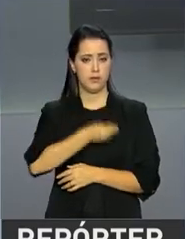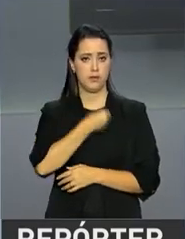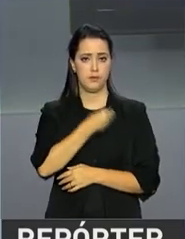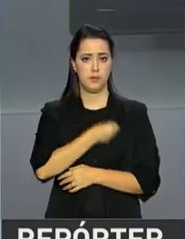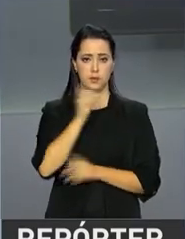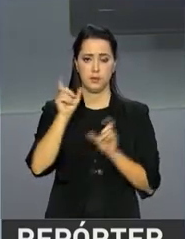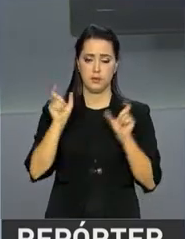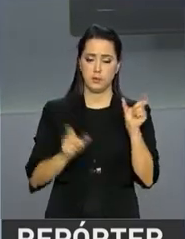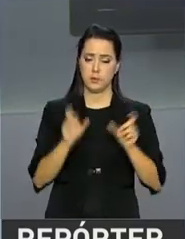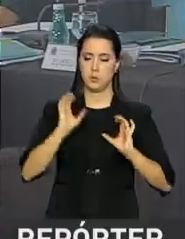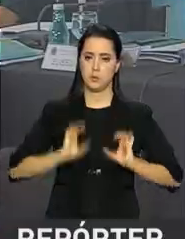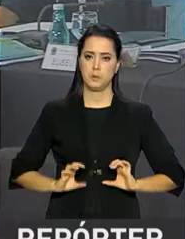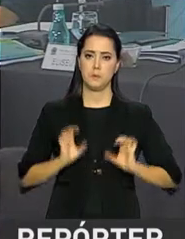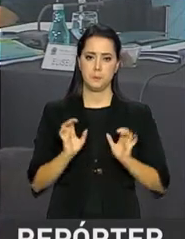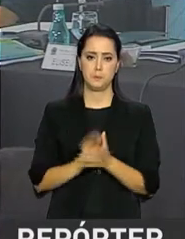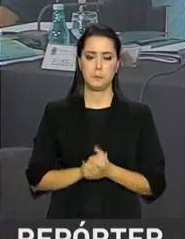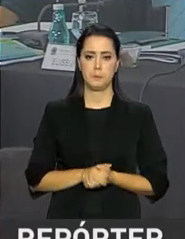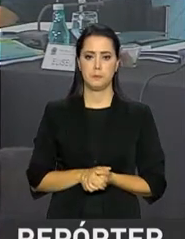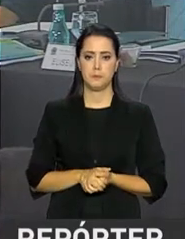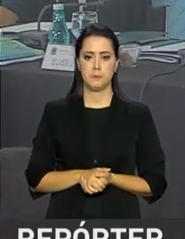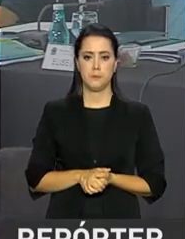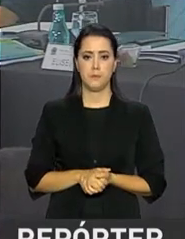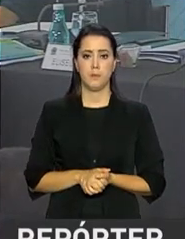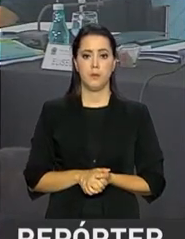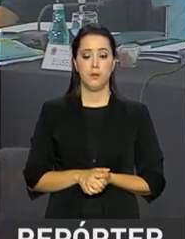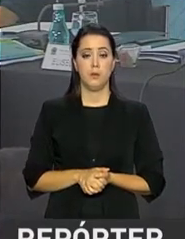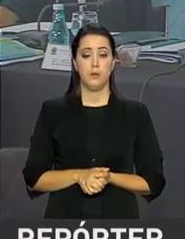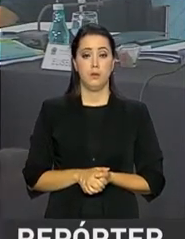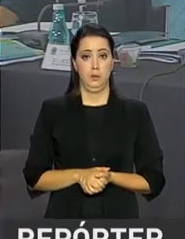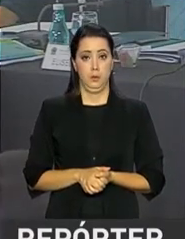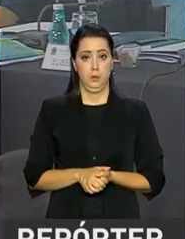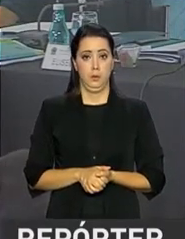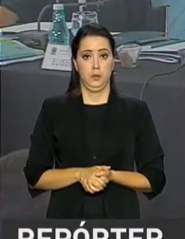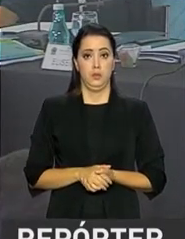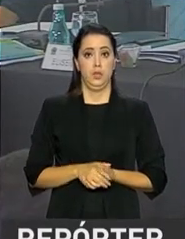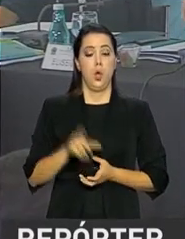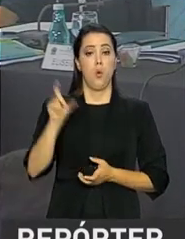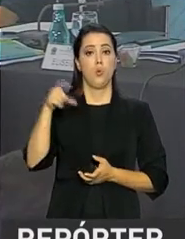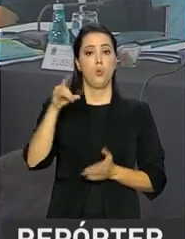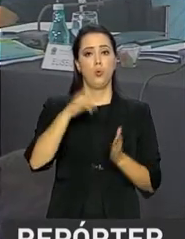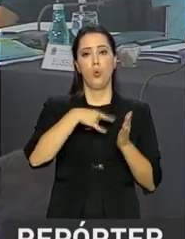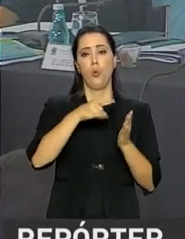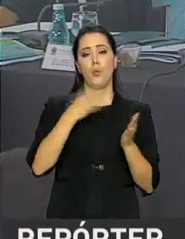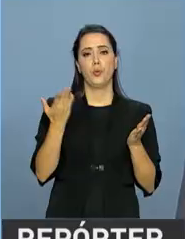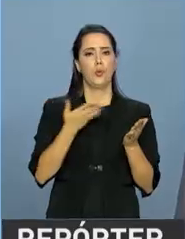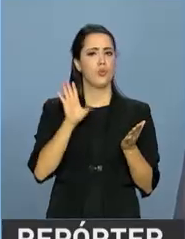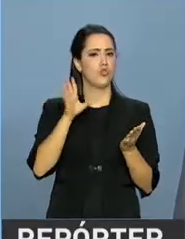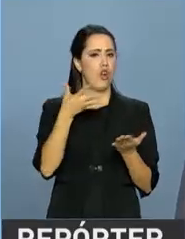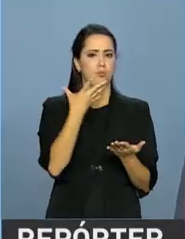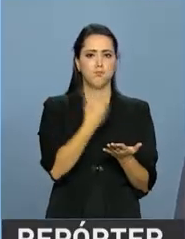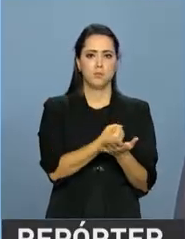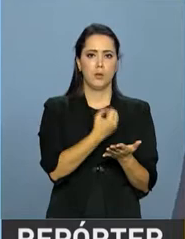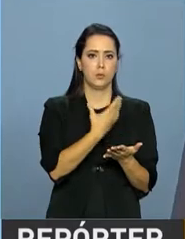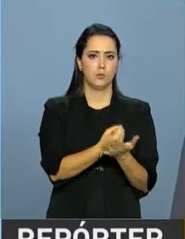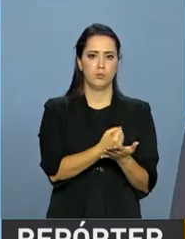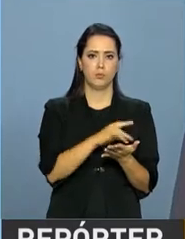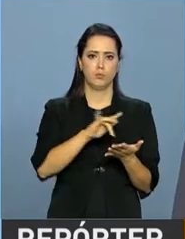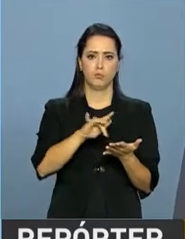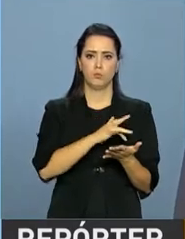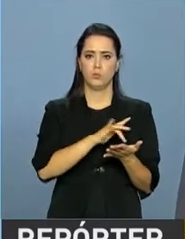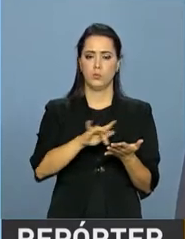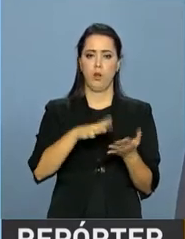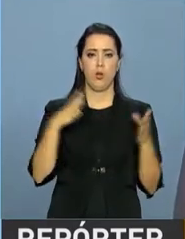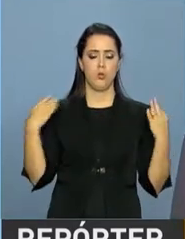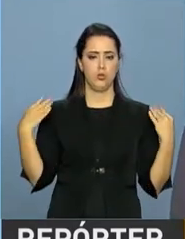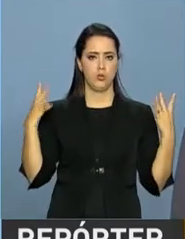do cidadão habilitação de motorista já se faz hoje digitalmente se fácil